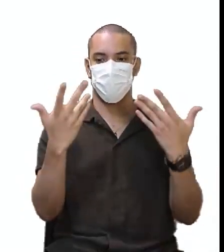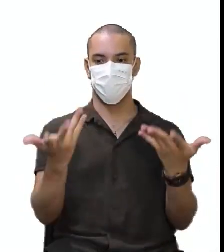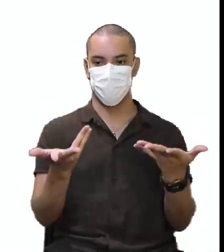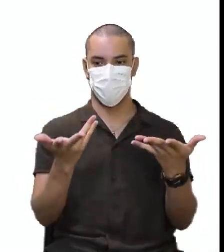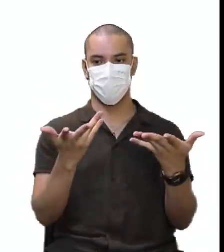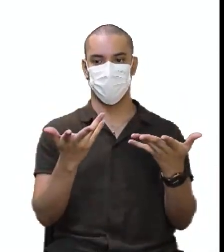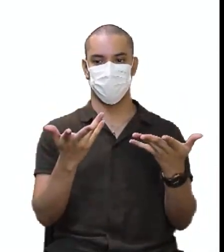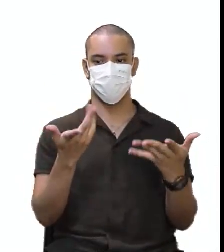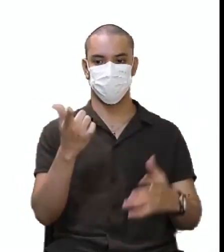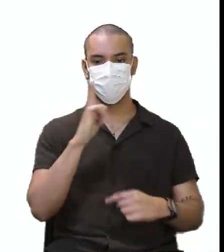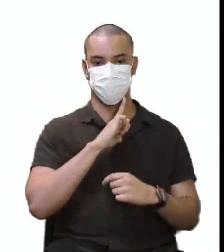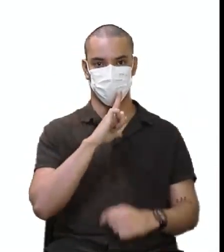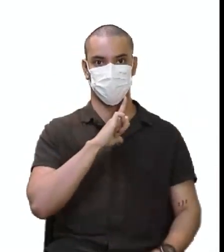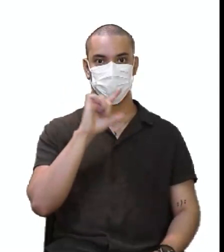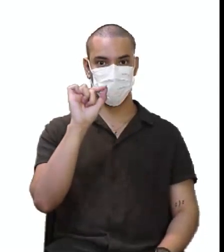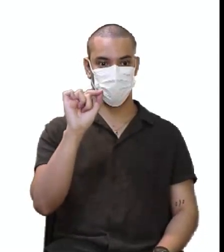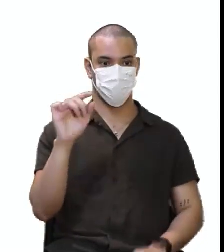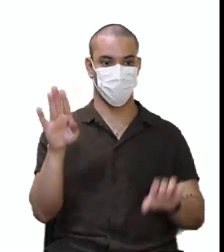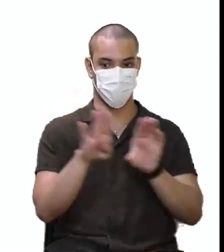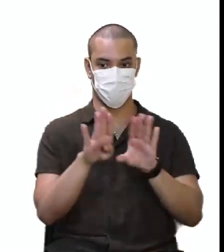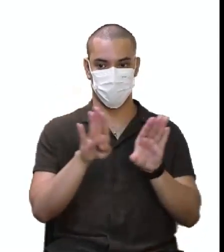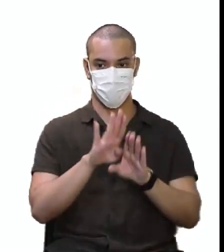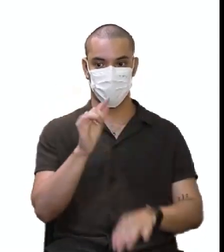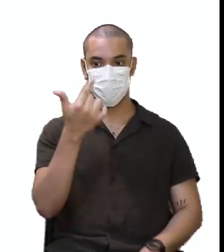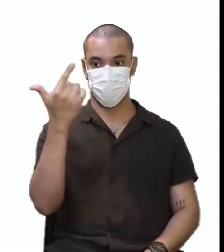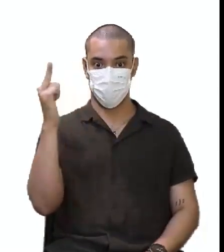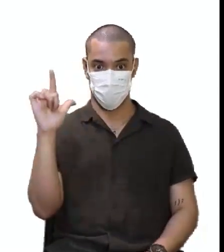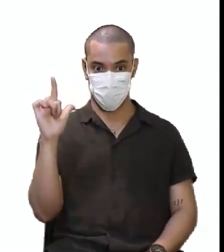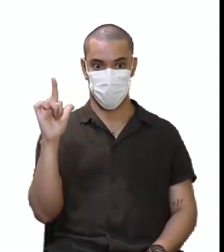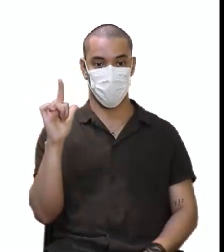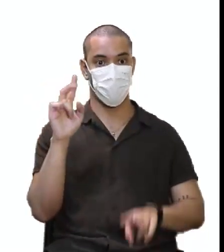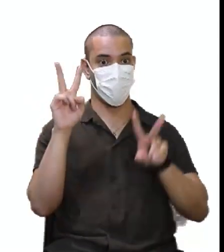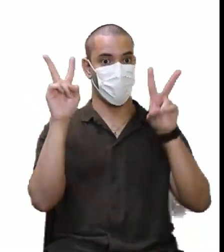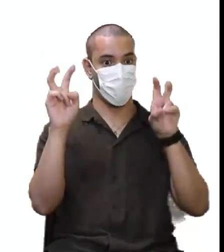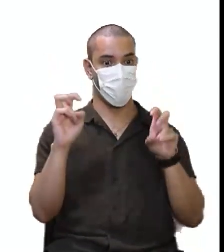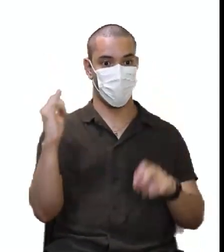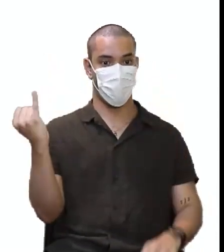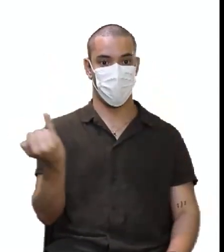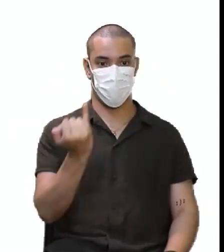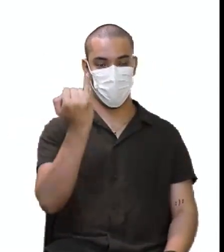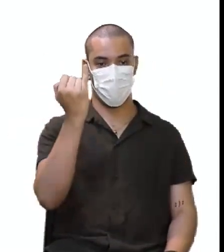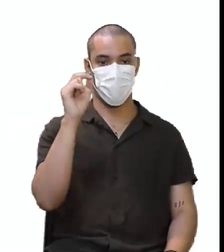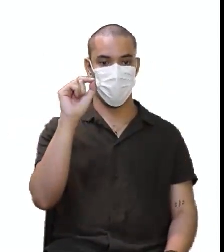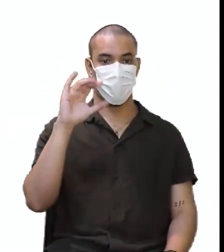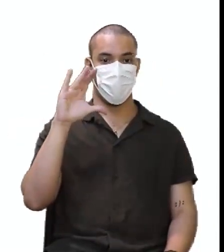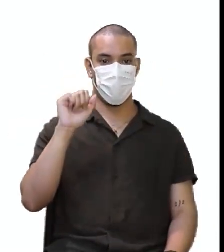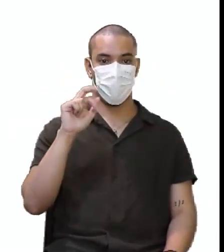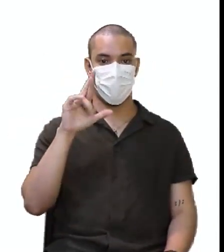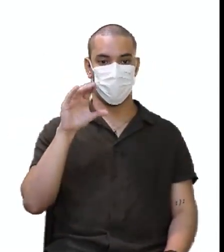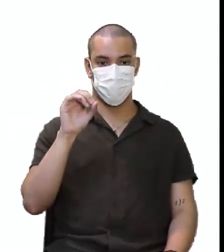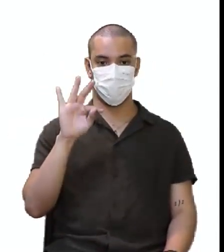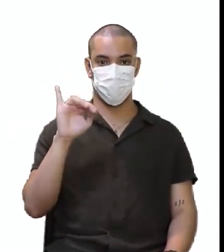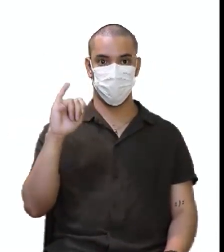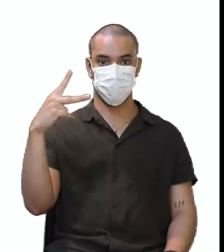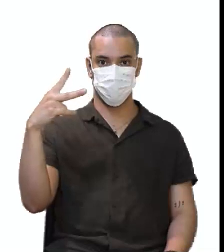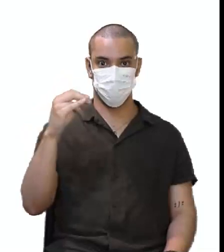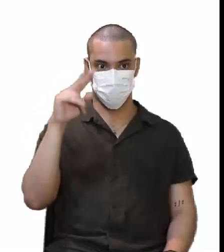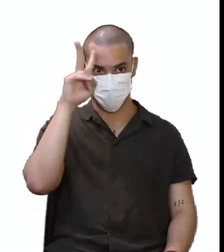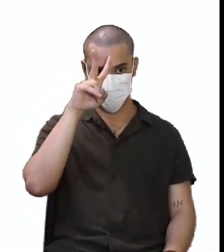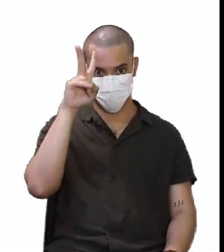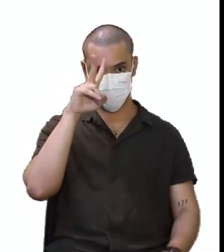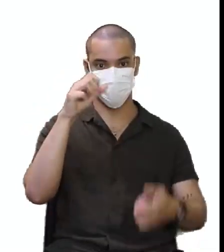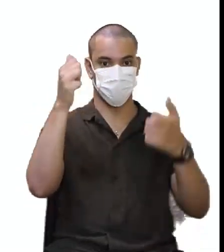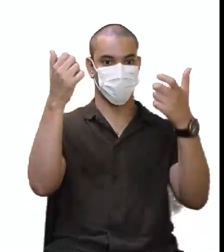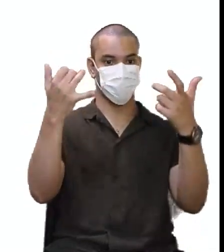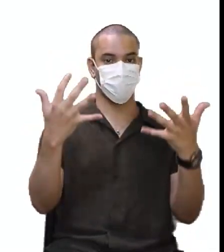então. E aí a gente tem outra questão muito importante, que é aqui, ó, o cariótipo. O cariótipo